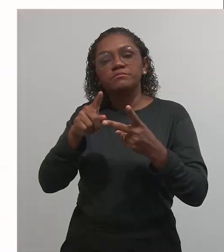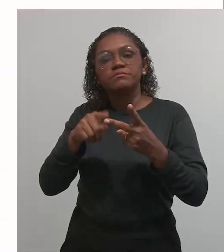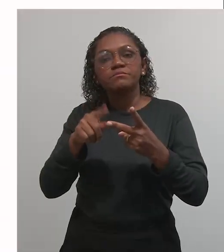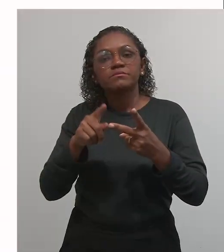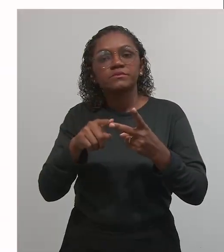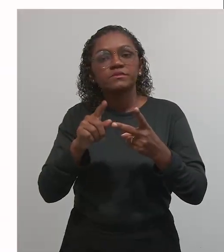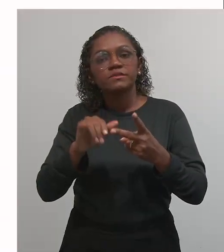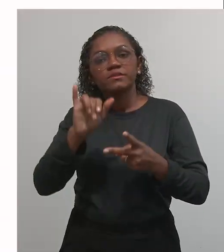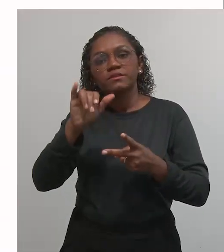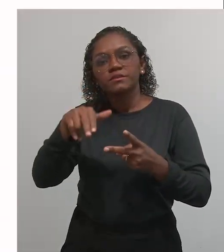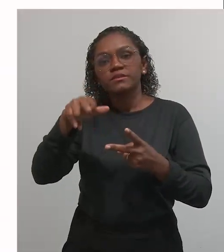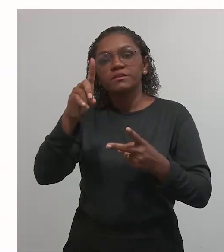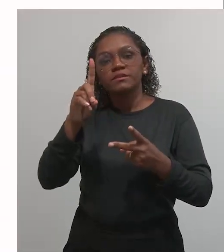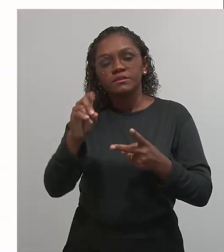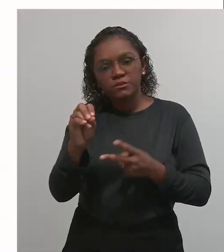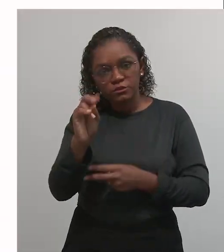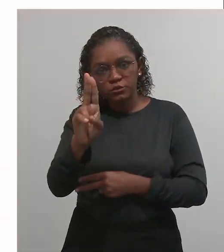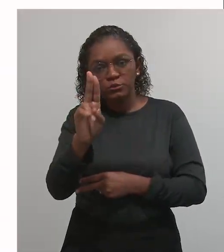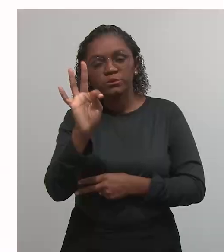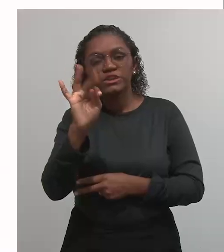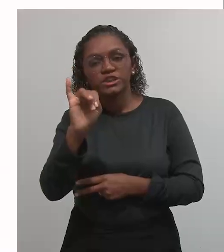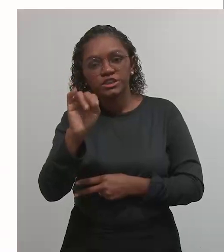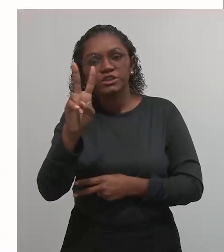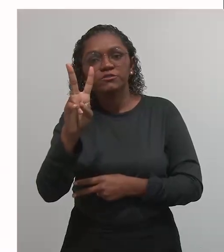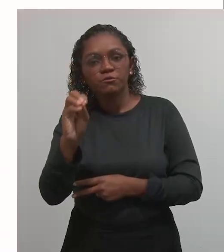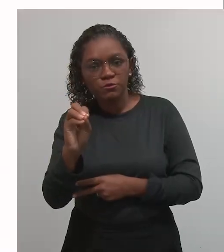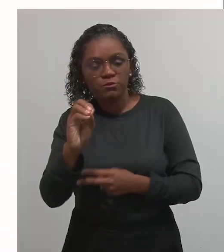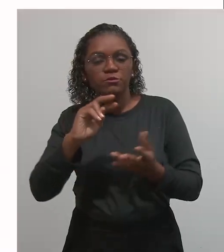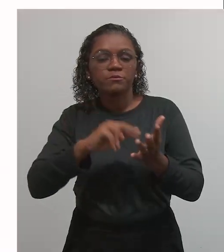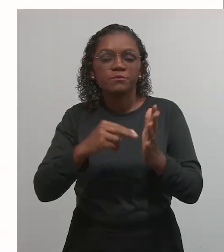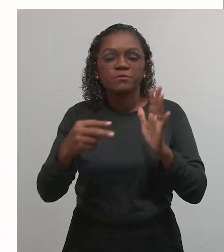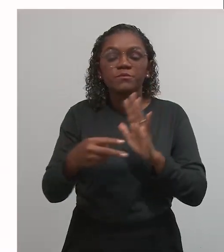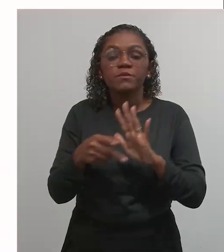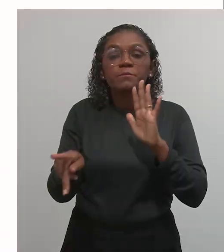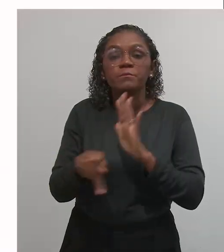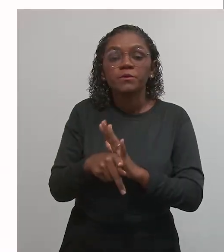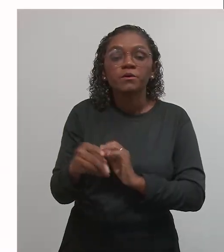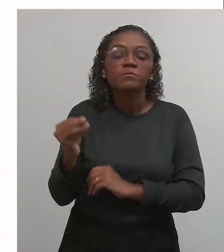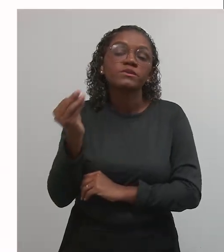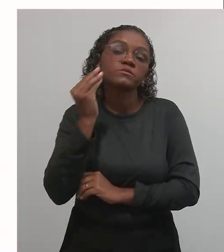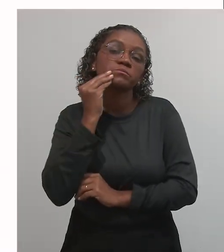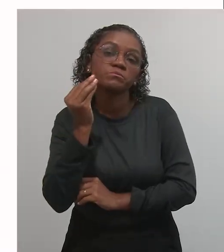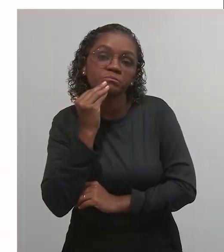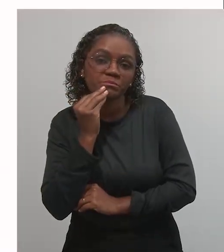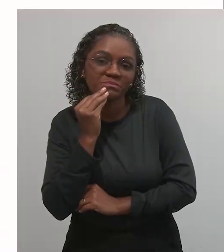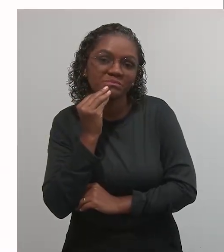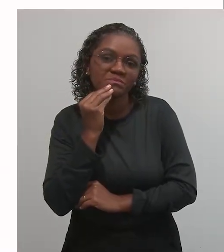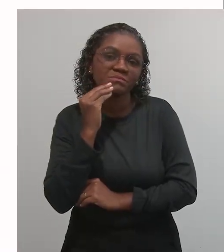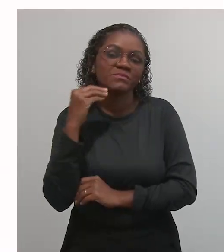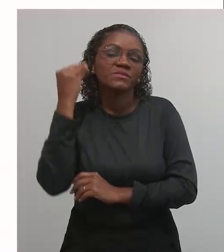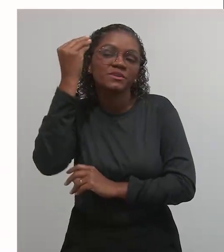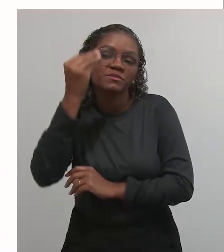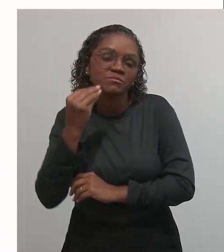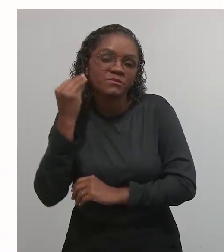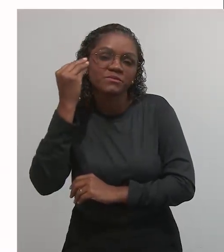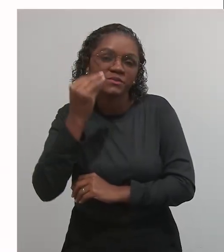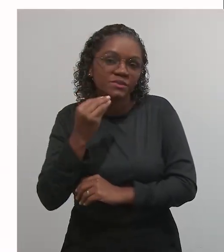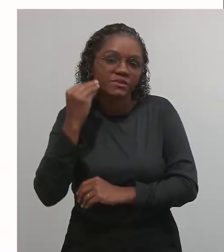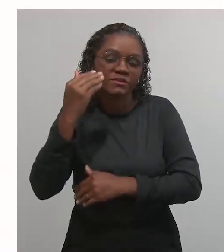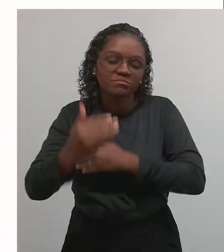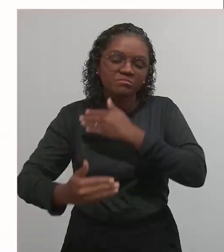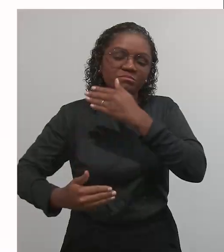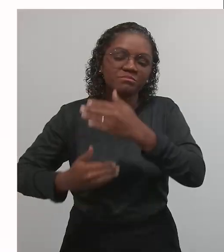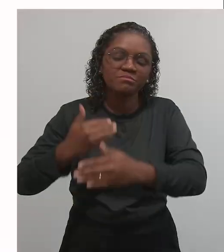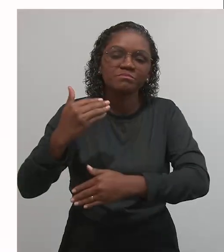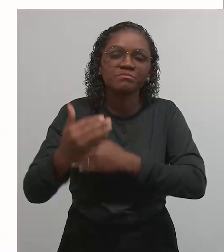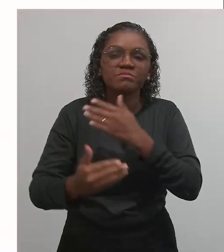conhecimento indutivo, ele vai ser oriundo dessa experimentação, da experiência, de como você